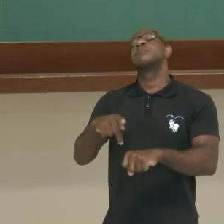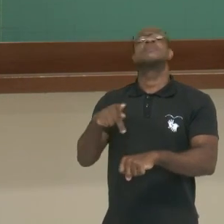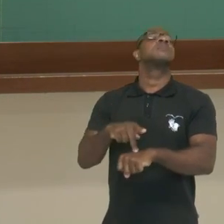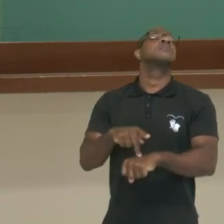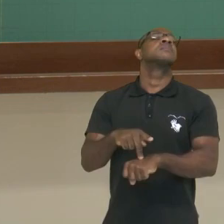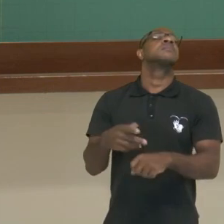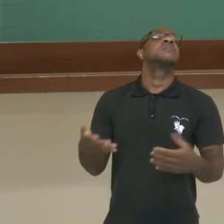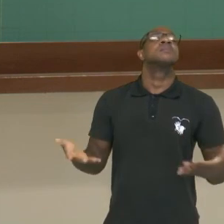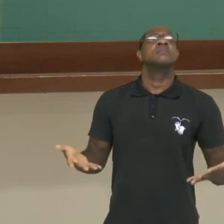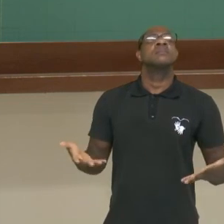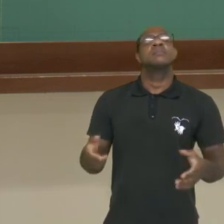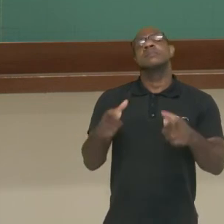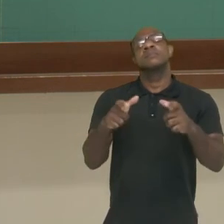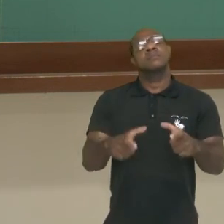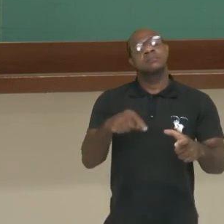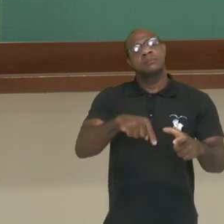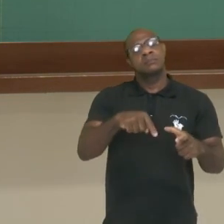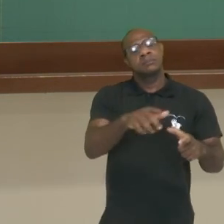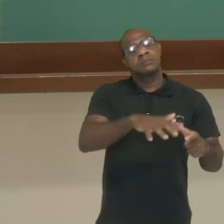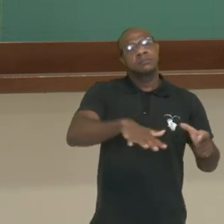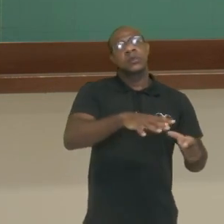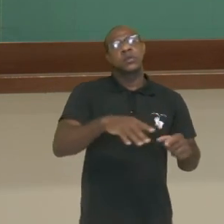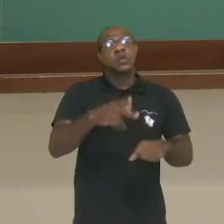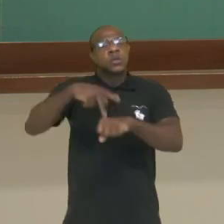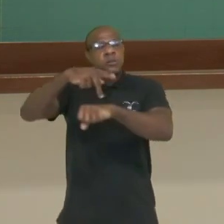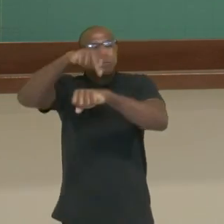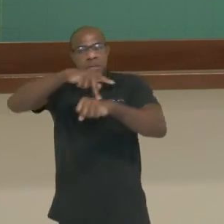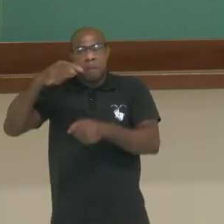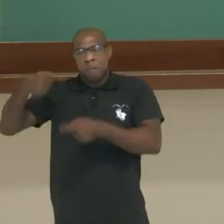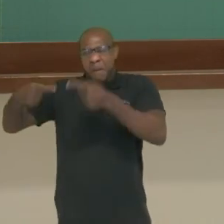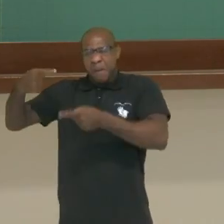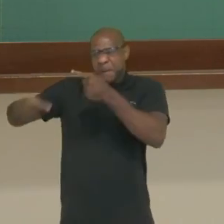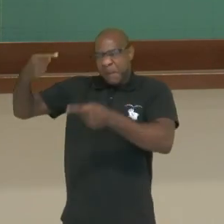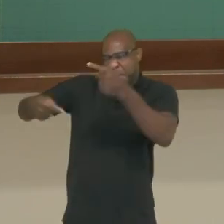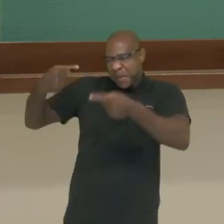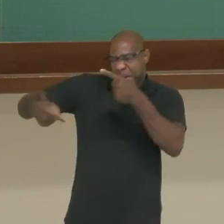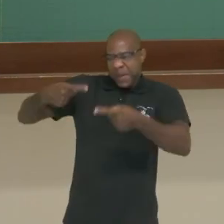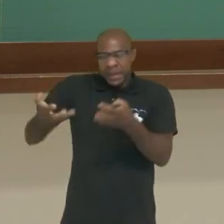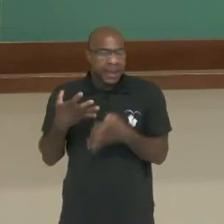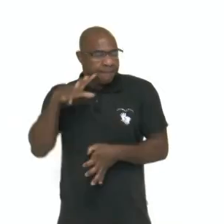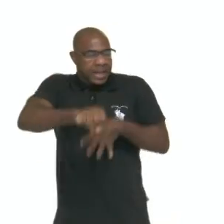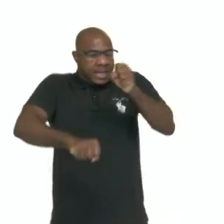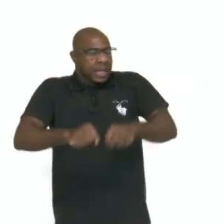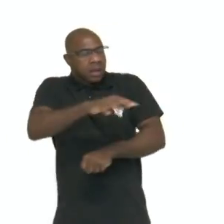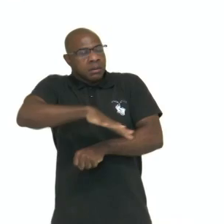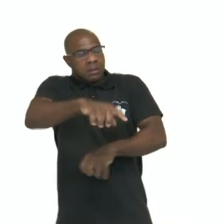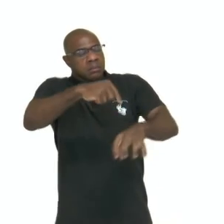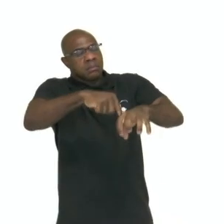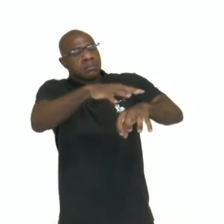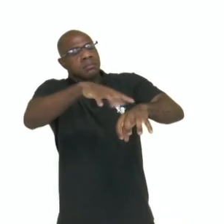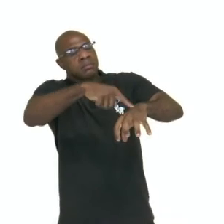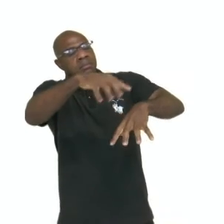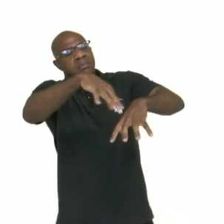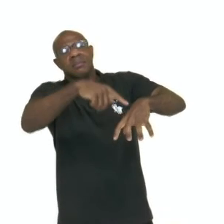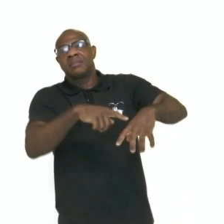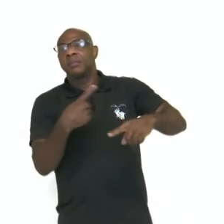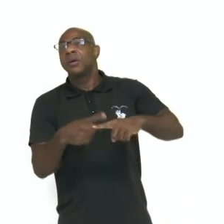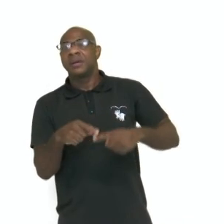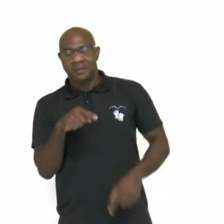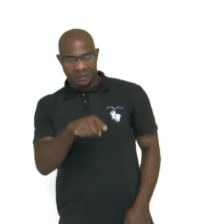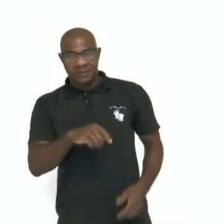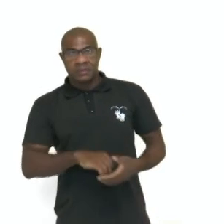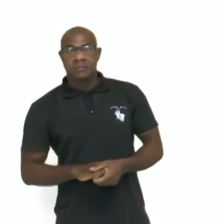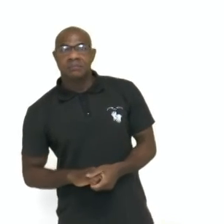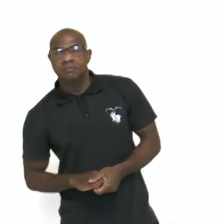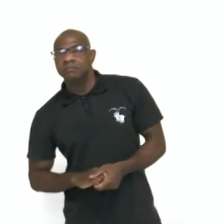disputar essa região de forma mais intensa, né? Então nós vamos perceber aqui uma coisa interessante, né? Os recursos naturais, eles não são